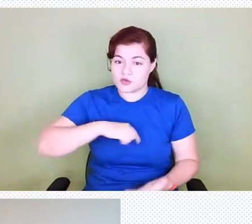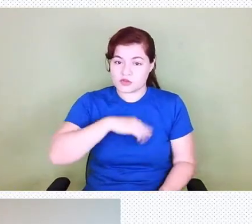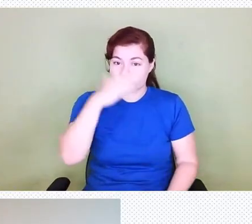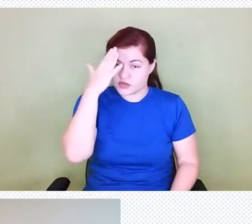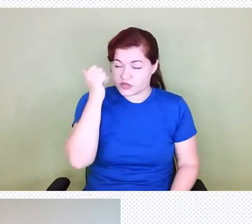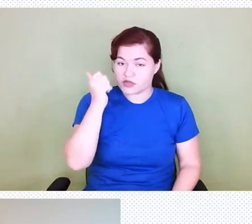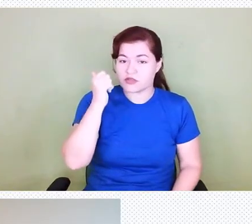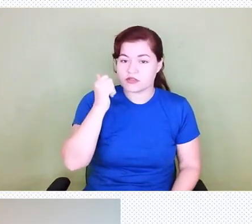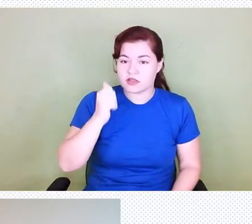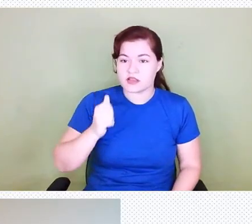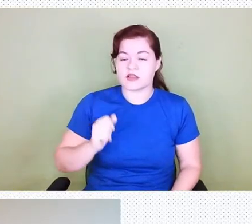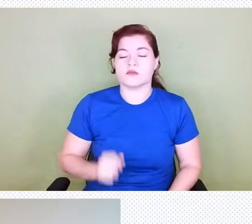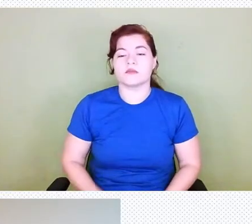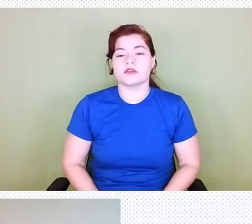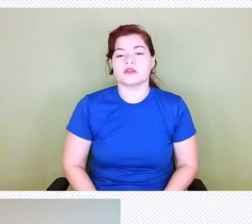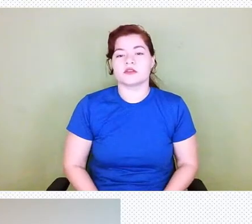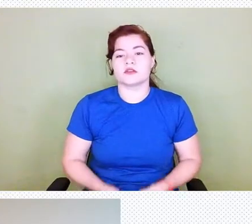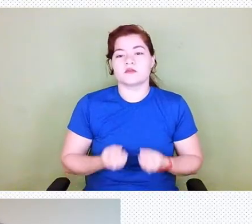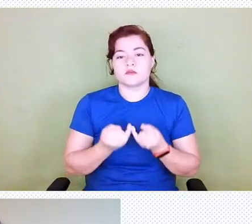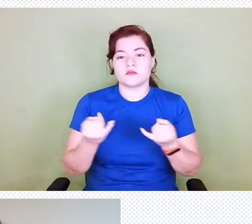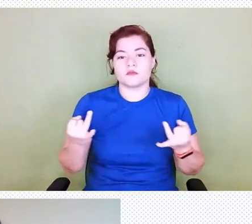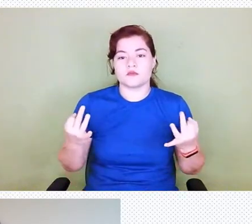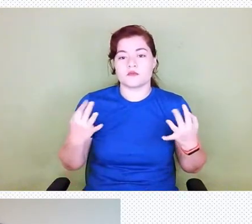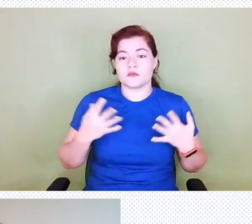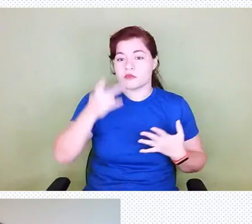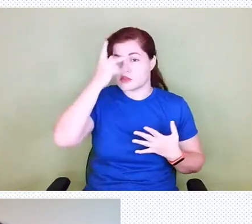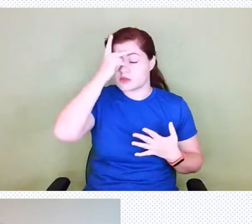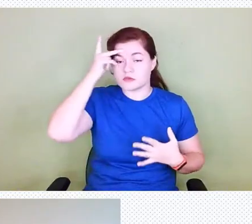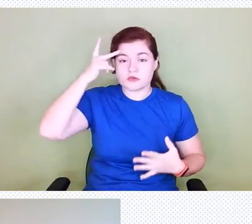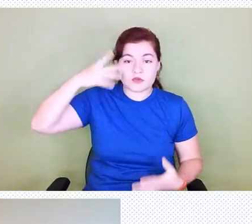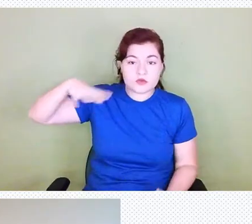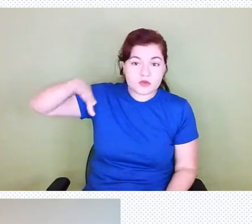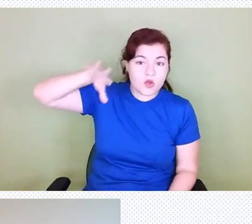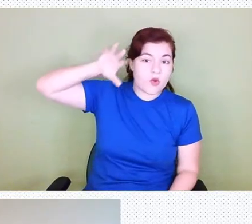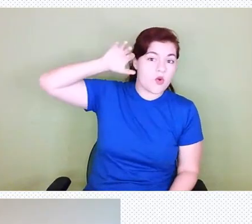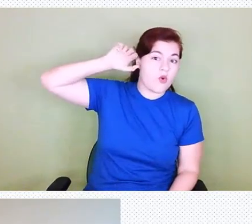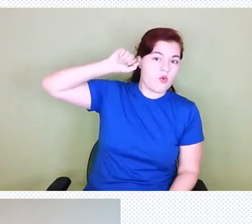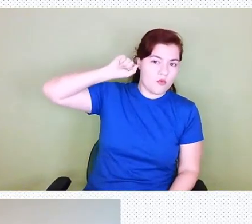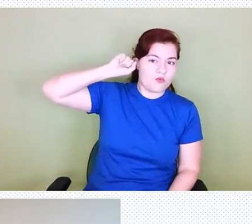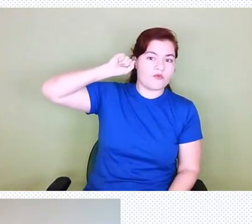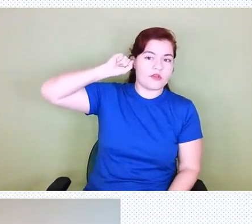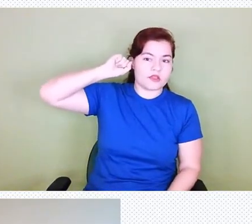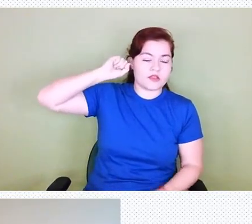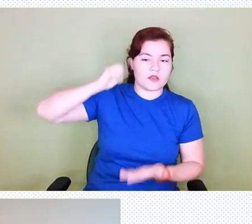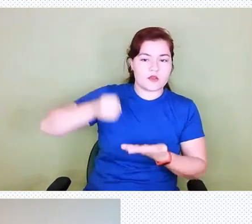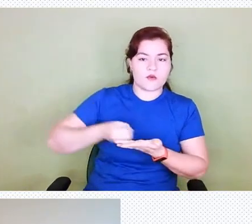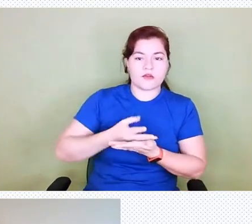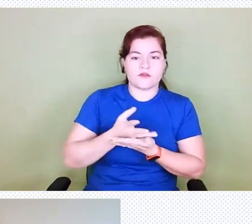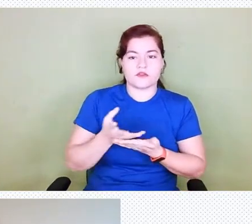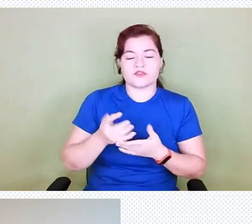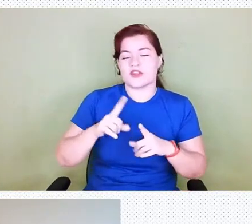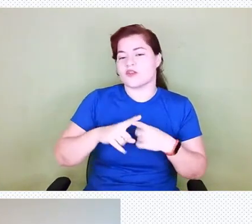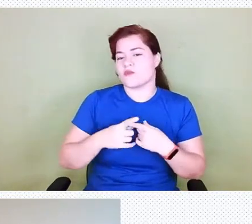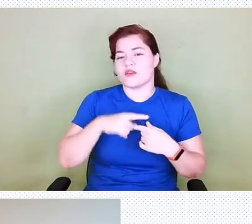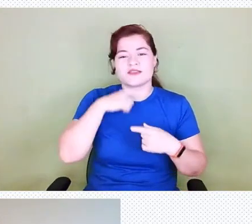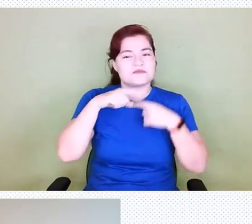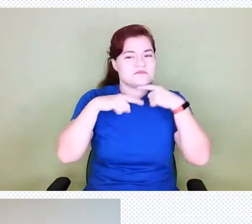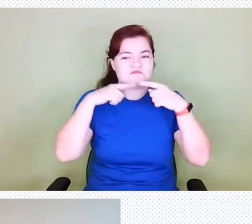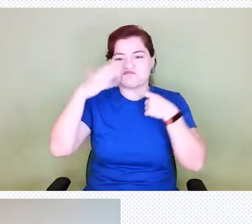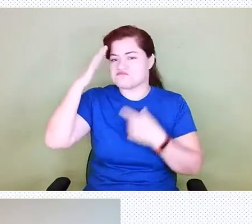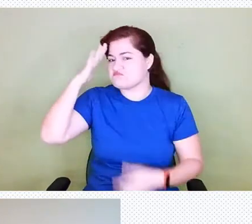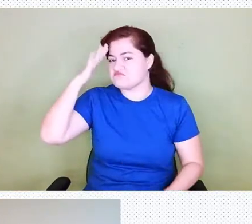sabemos que muitas pessoas ouvem o evangelho, mas nem todos entendem